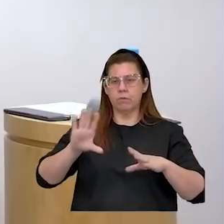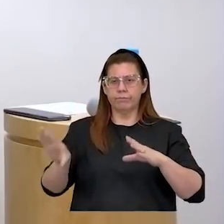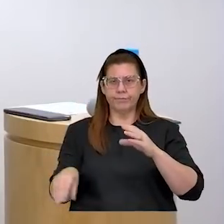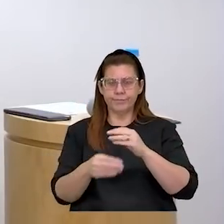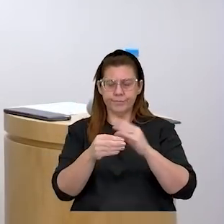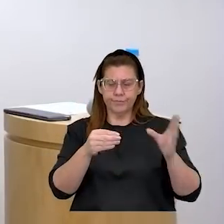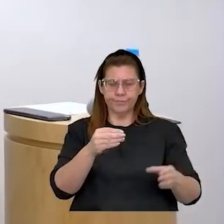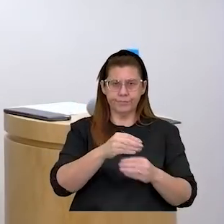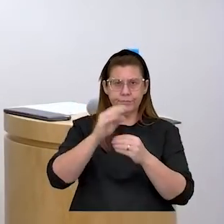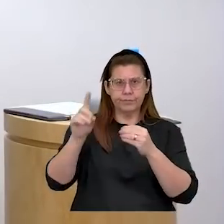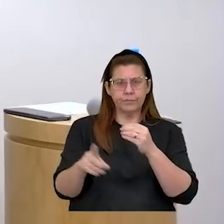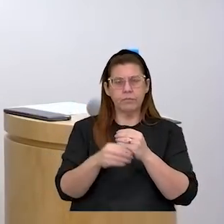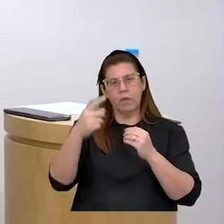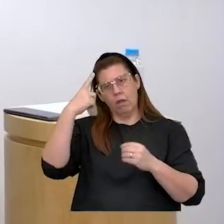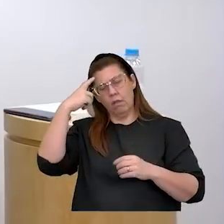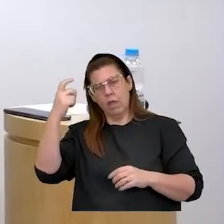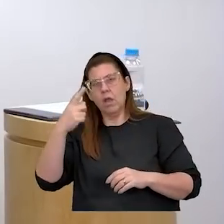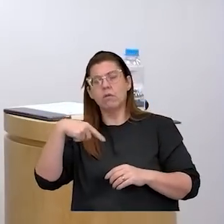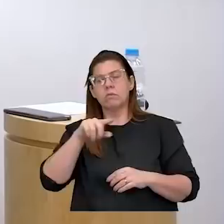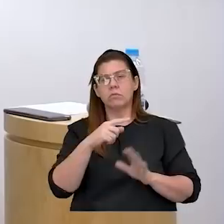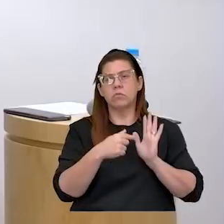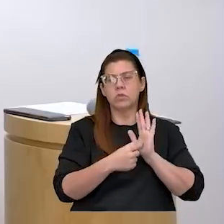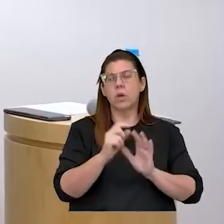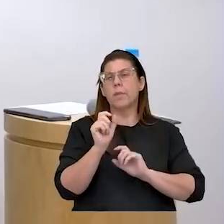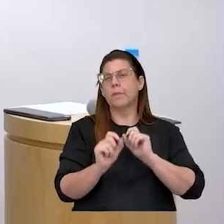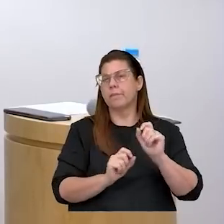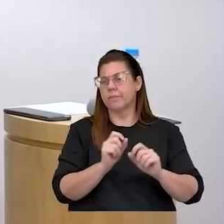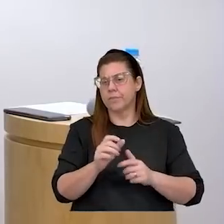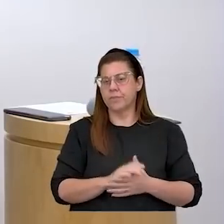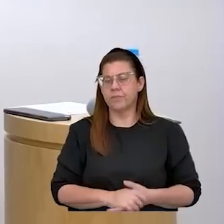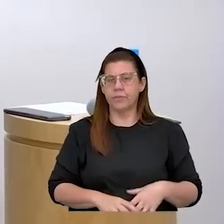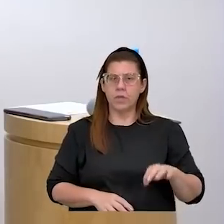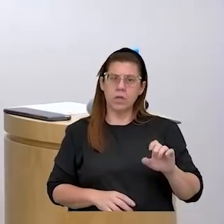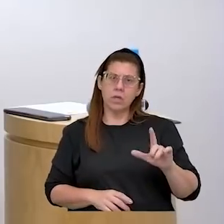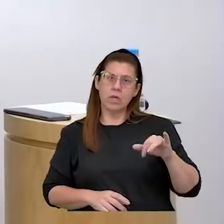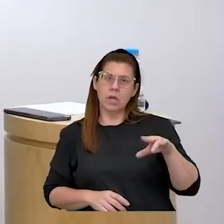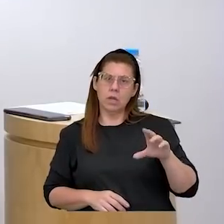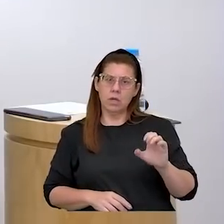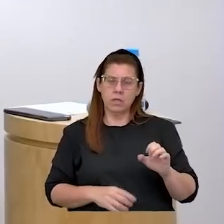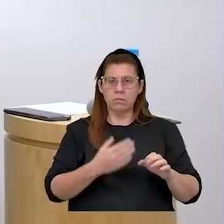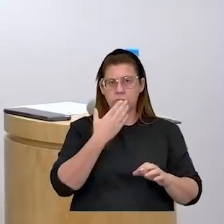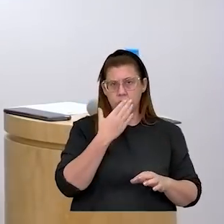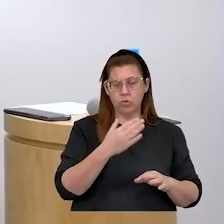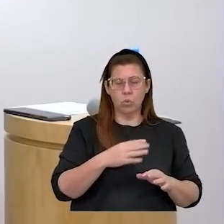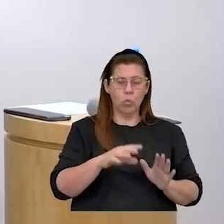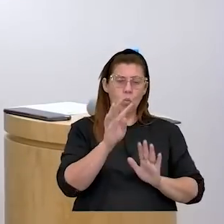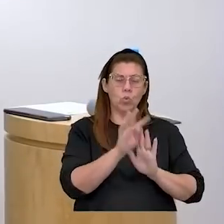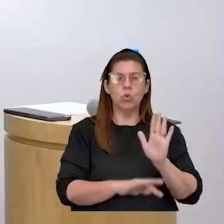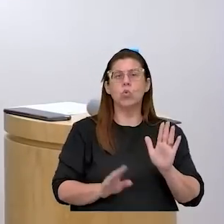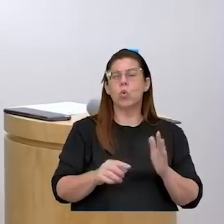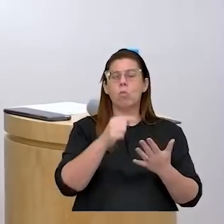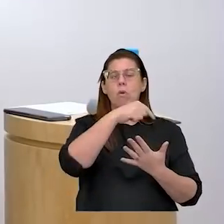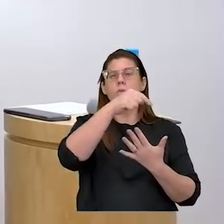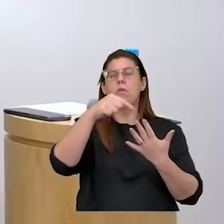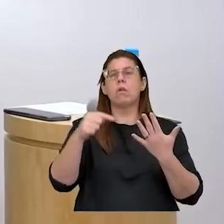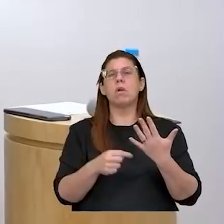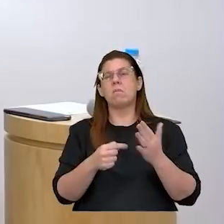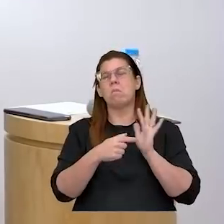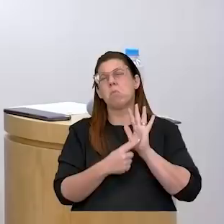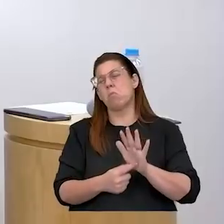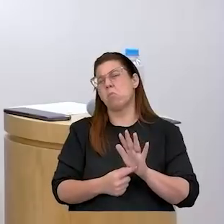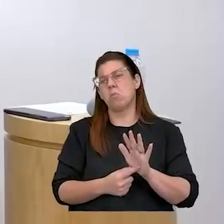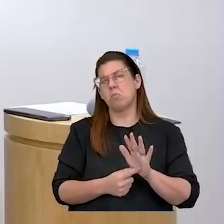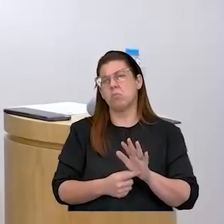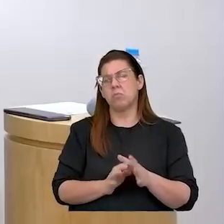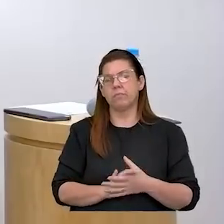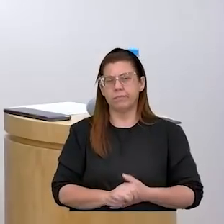ideias, nós vamos falar nessa questão. Elaine, eu pedi para você falar um pouquinho sobre esse texto. Quais elementos poderíamos abordar na parte